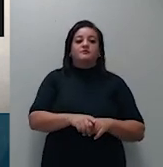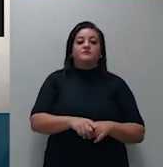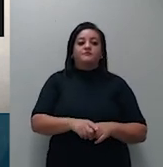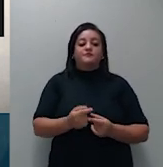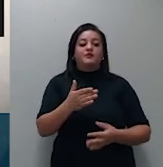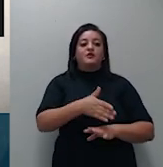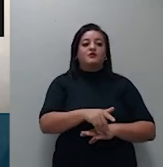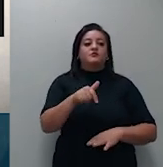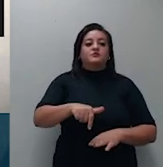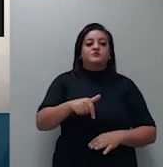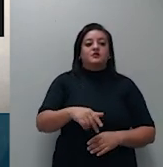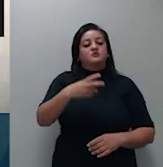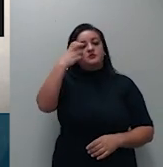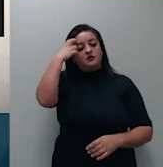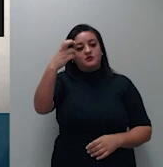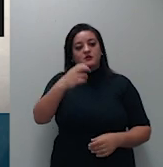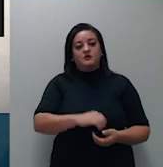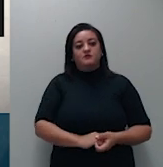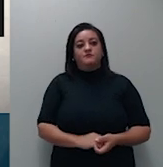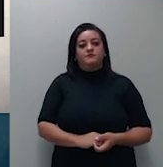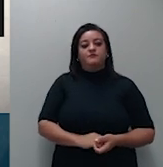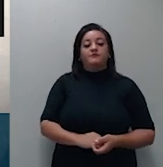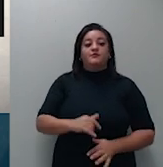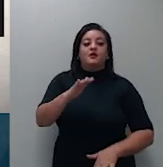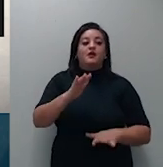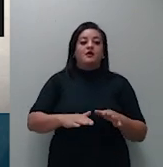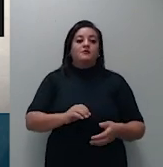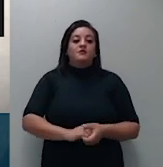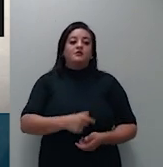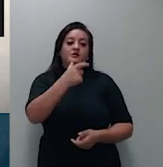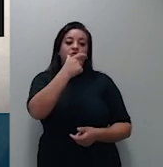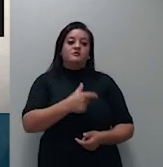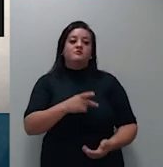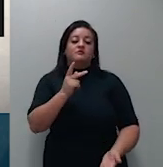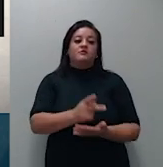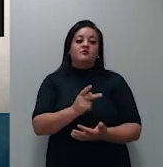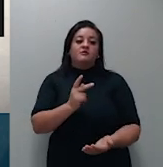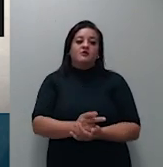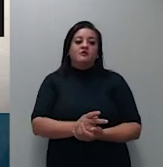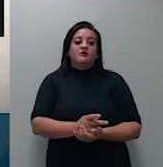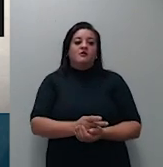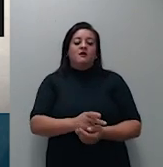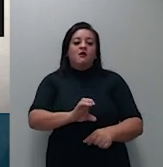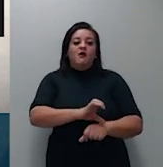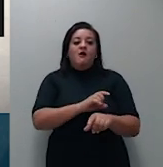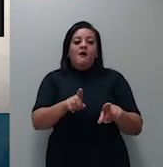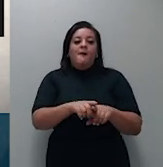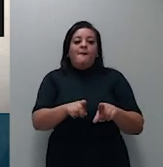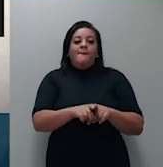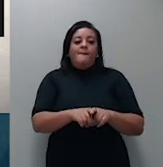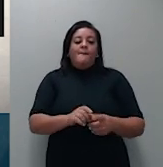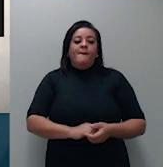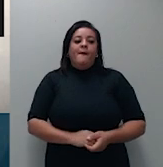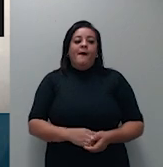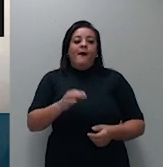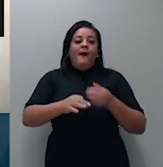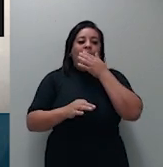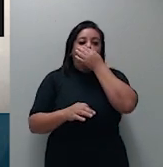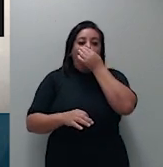e dentro dessa ideia apesar de ser uma prerrogativa do credor